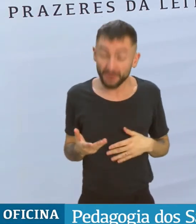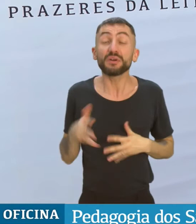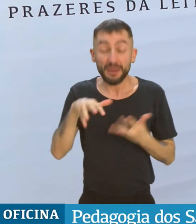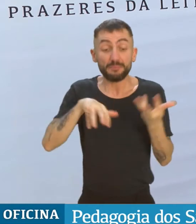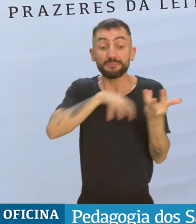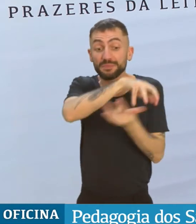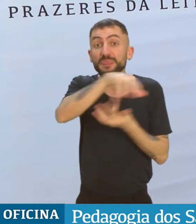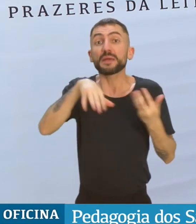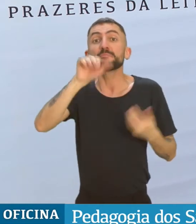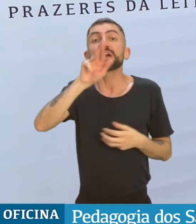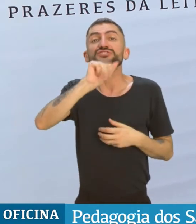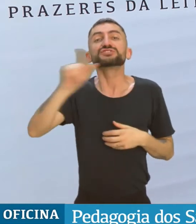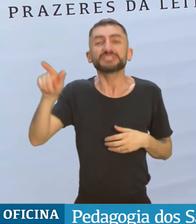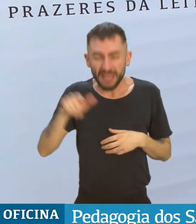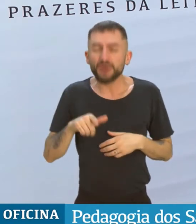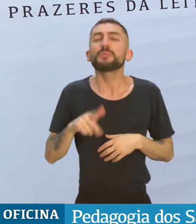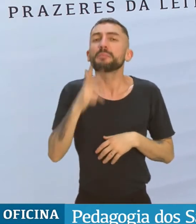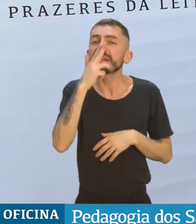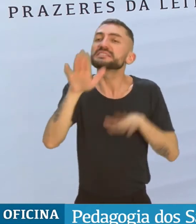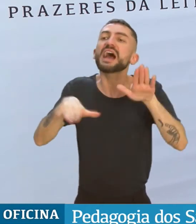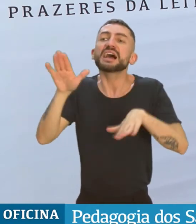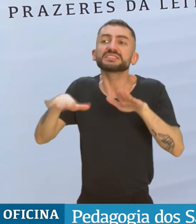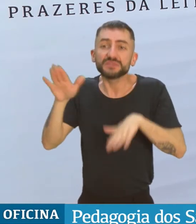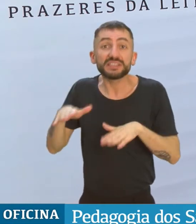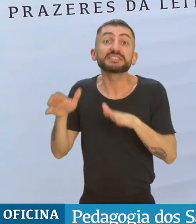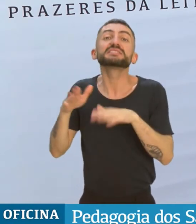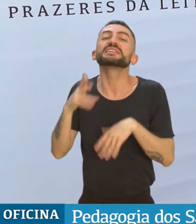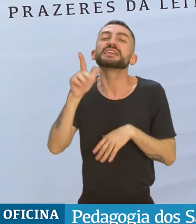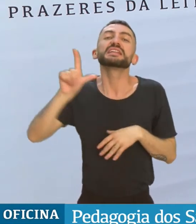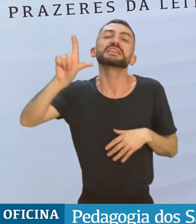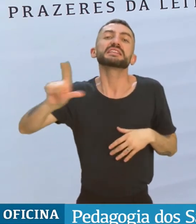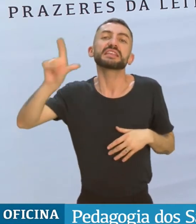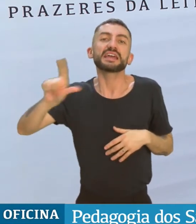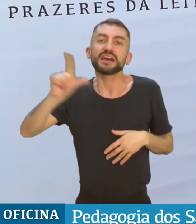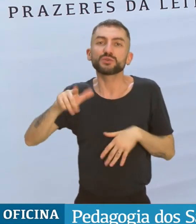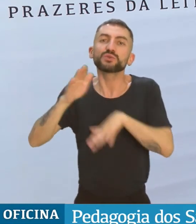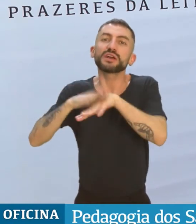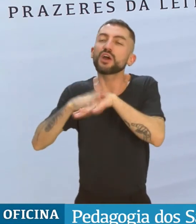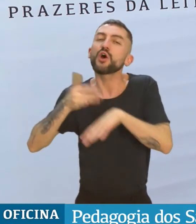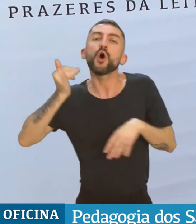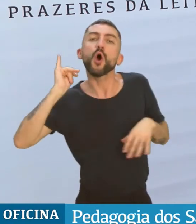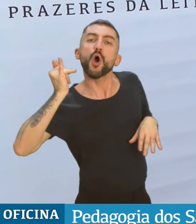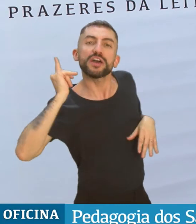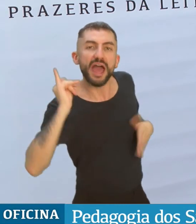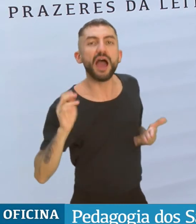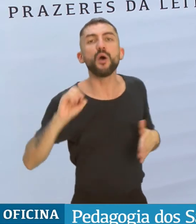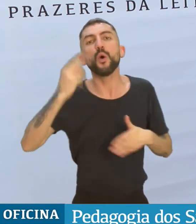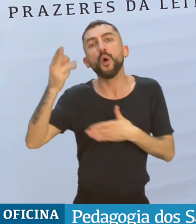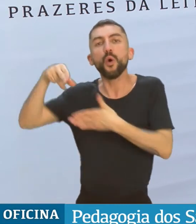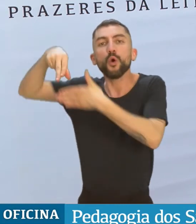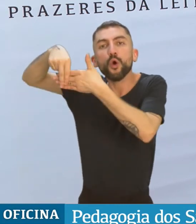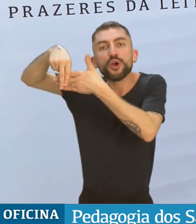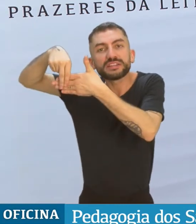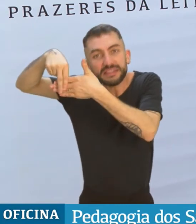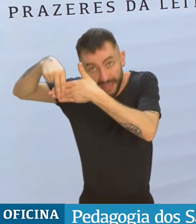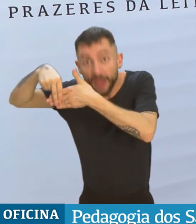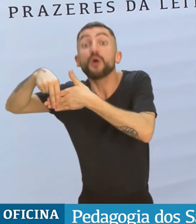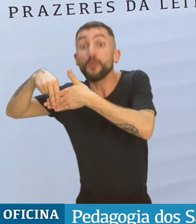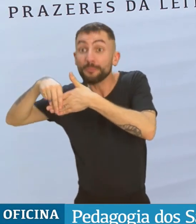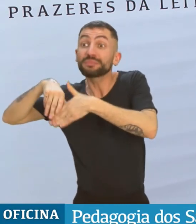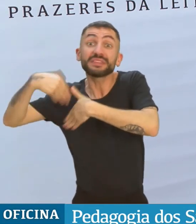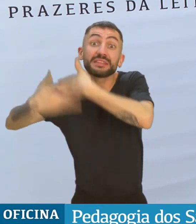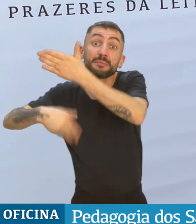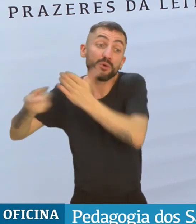essa literatura oral e que tem uma origem também nos griots ou na literatura do cordel para o papel. É